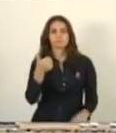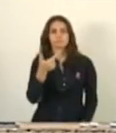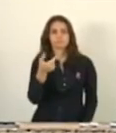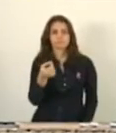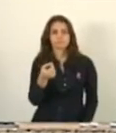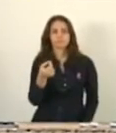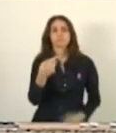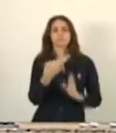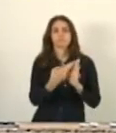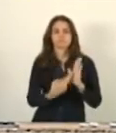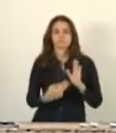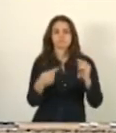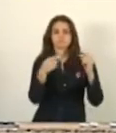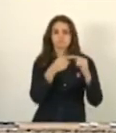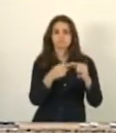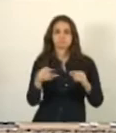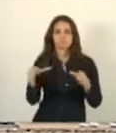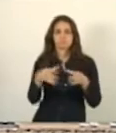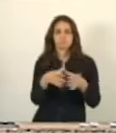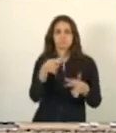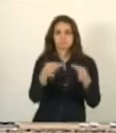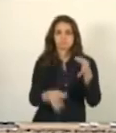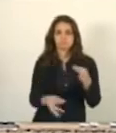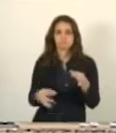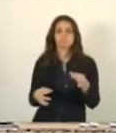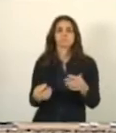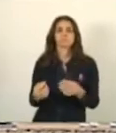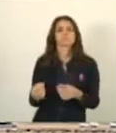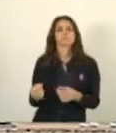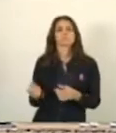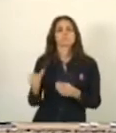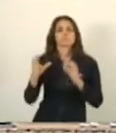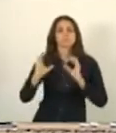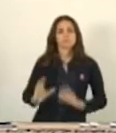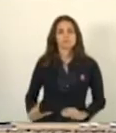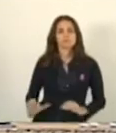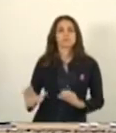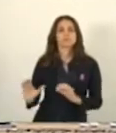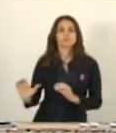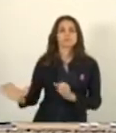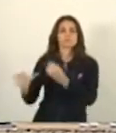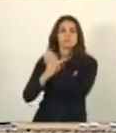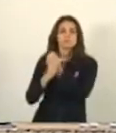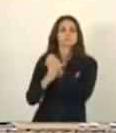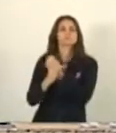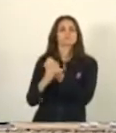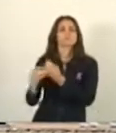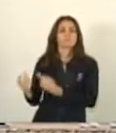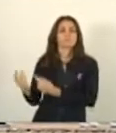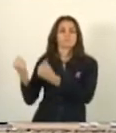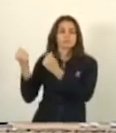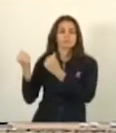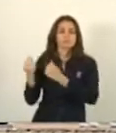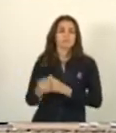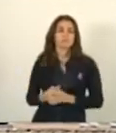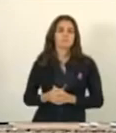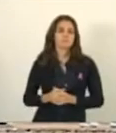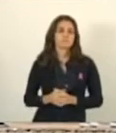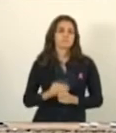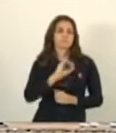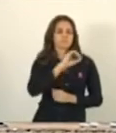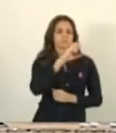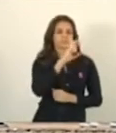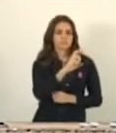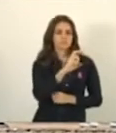120 do Regimento Interno, às Comissões de Justiça, de Cidadania, de Segurança e de Finanças.